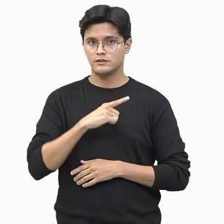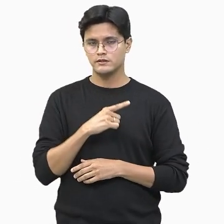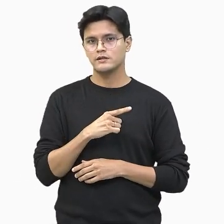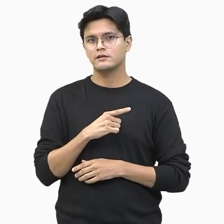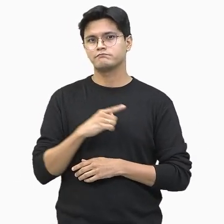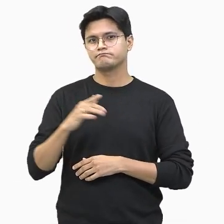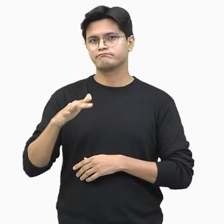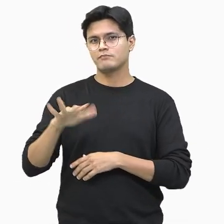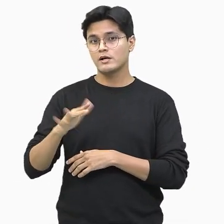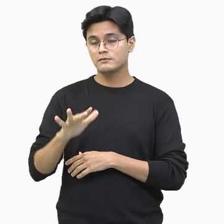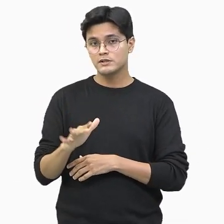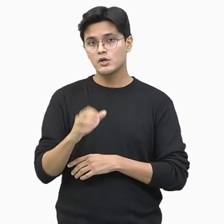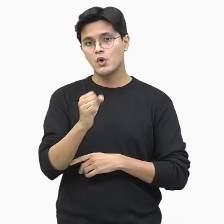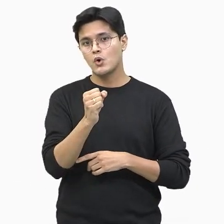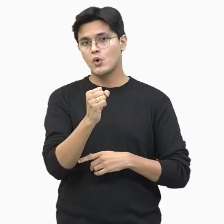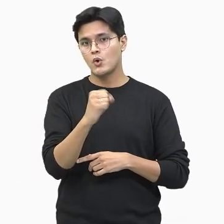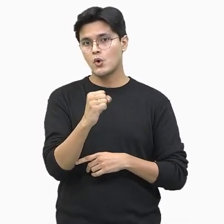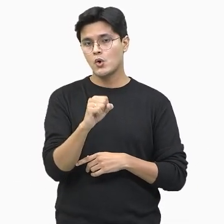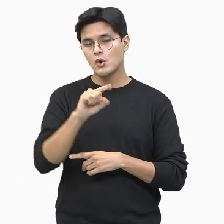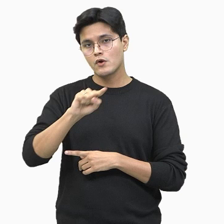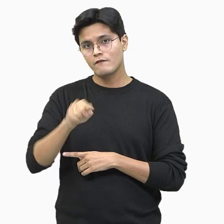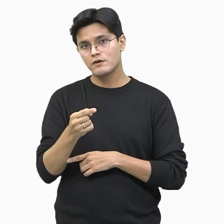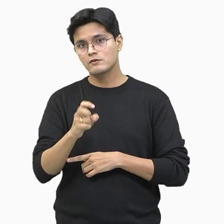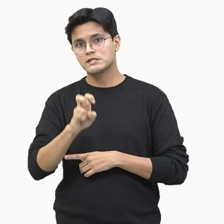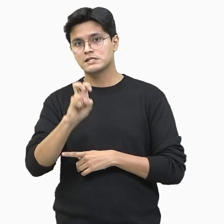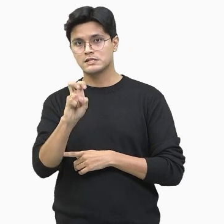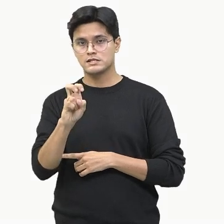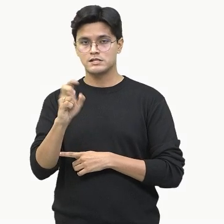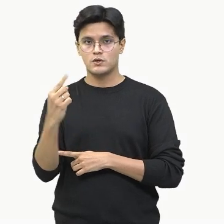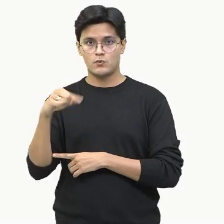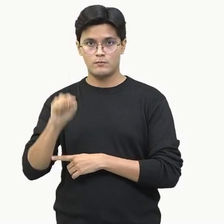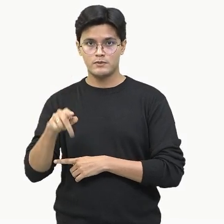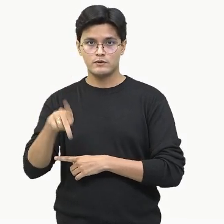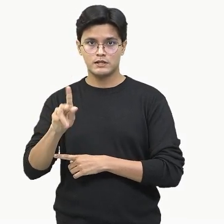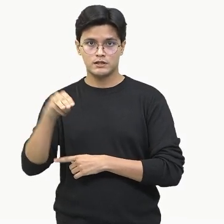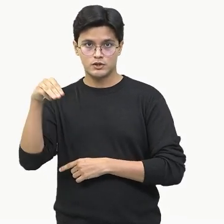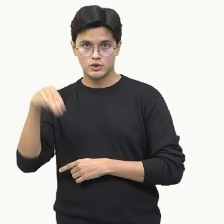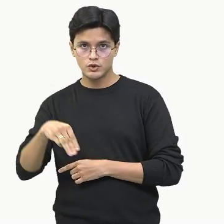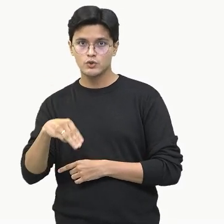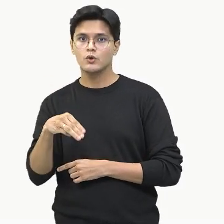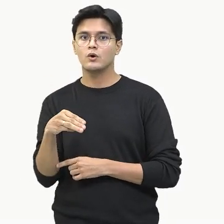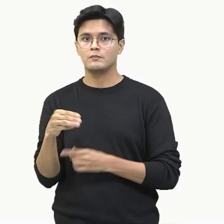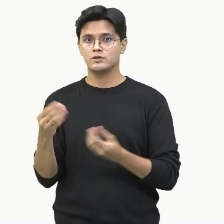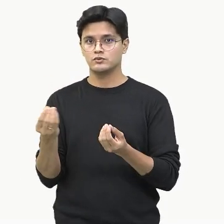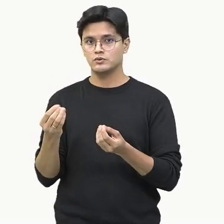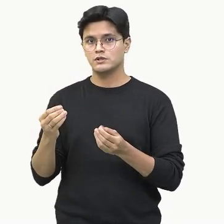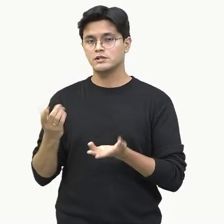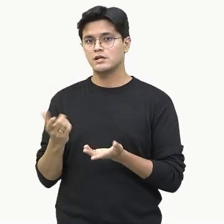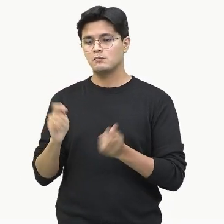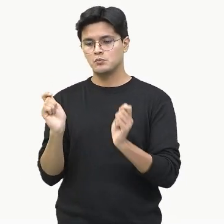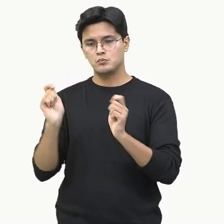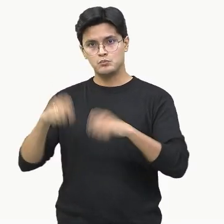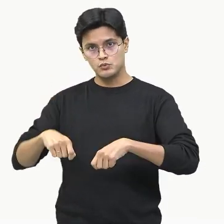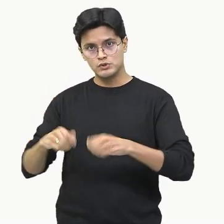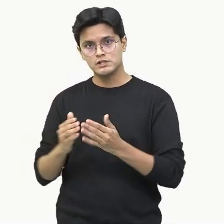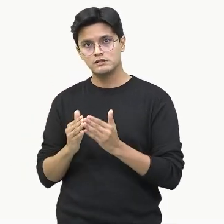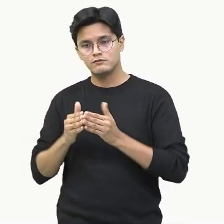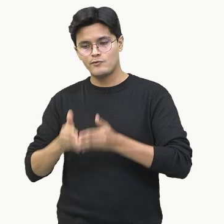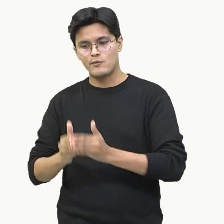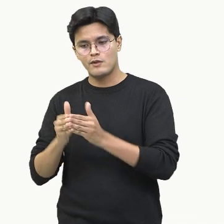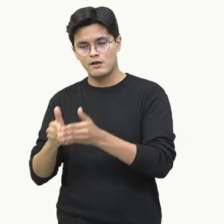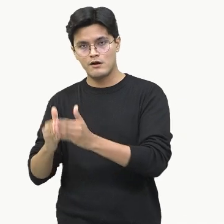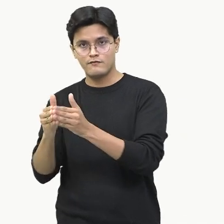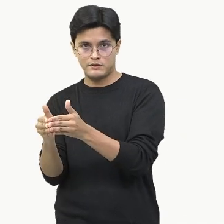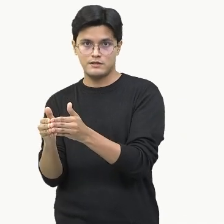aproximadamente 8,5000 km de costas navegáveis né na sua costa litorânea